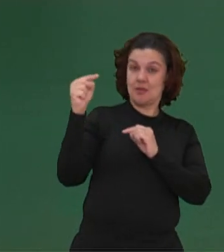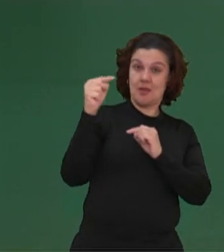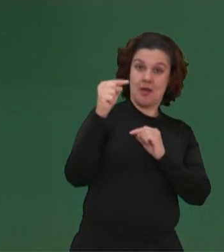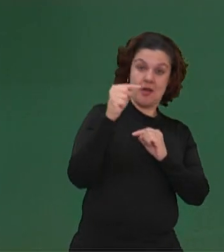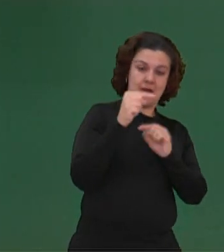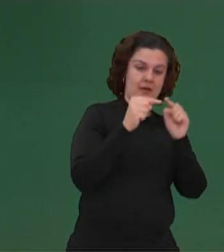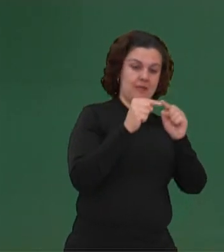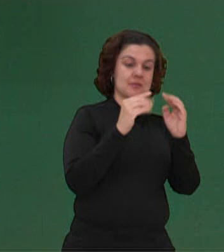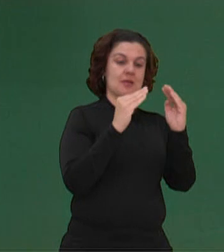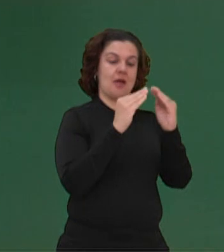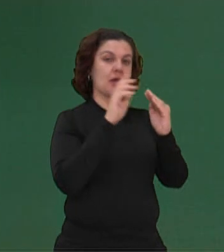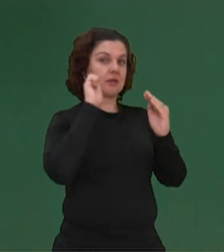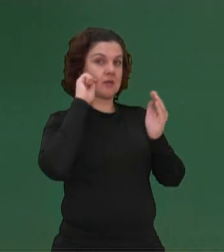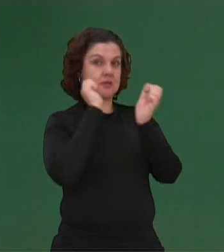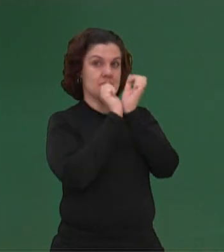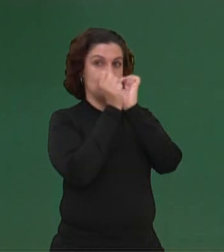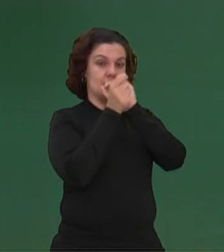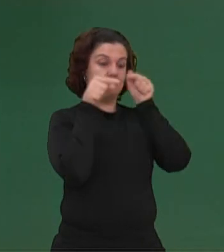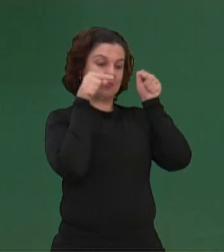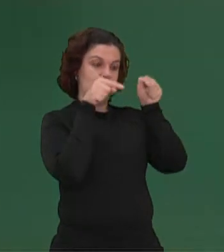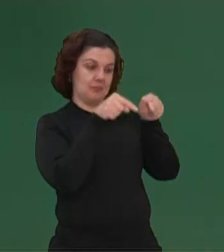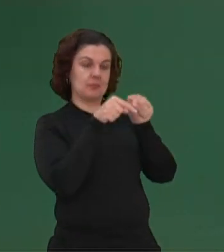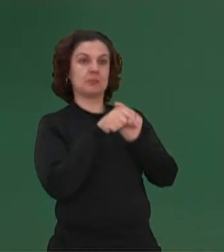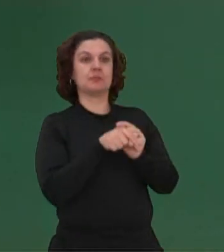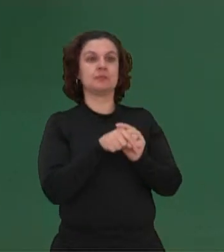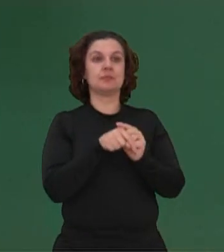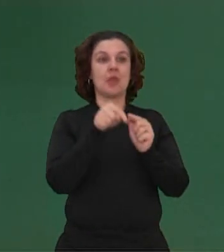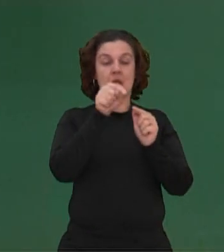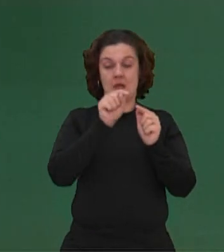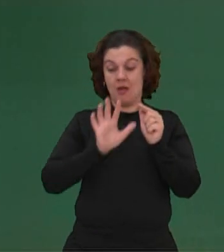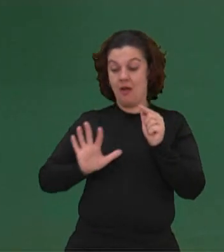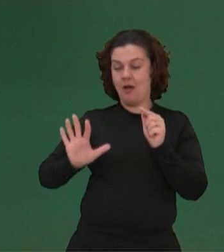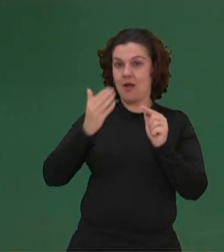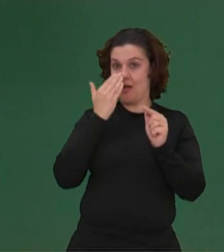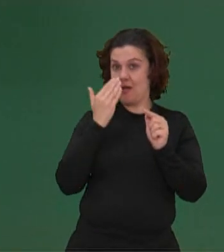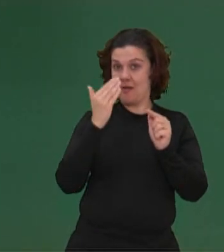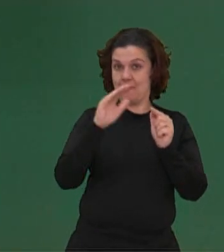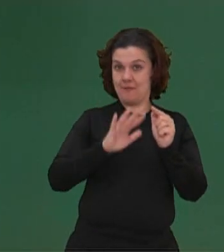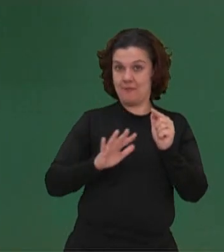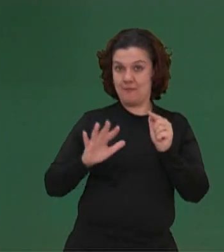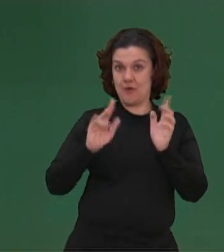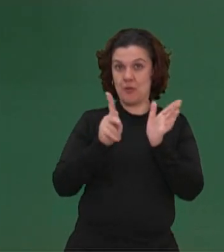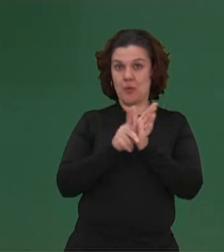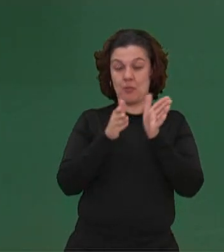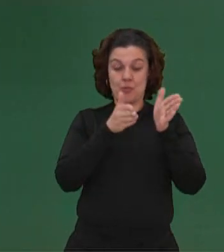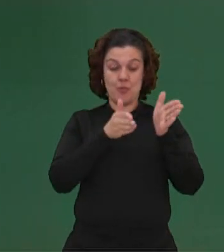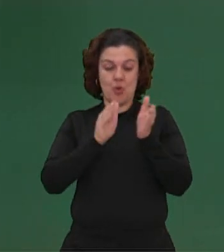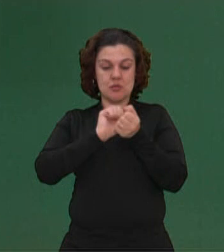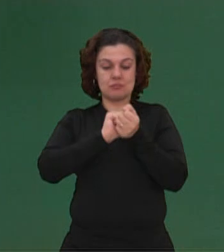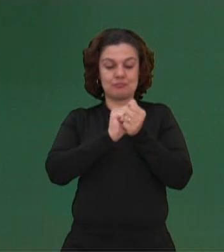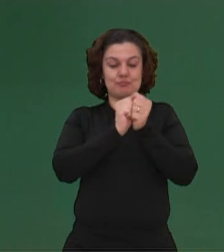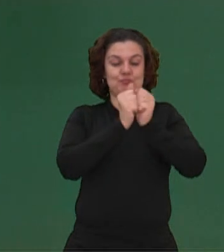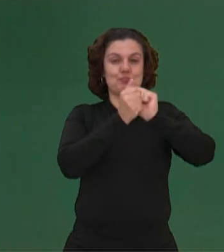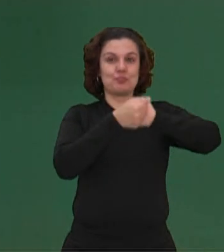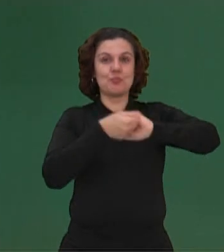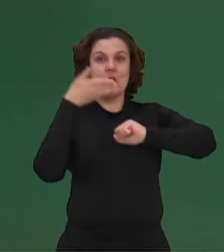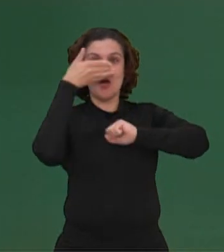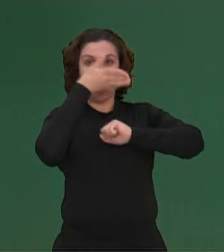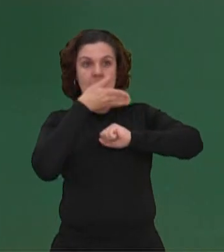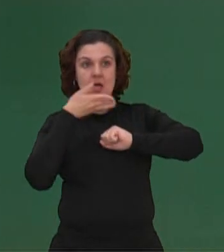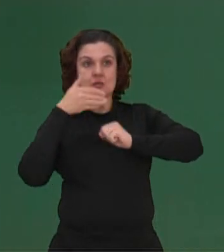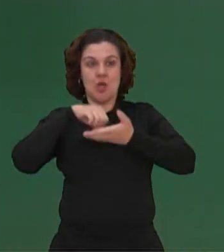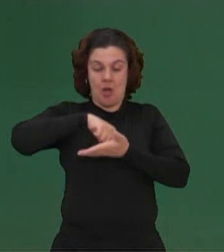a senzala, você tem aqui a estrutura da produção do açúcar,